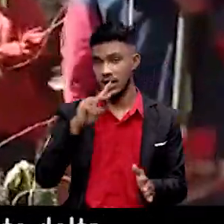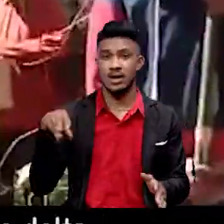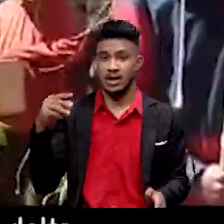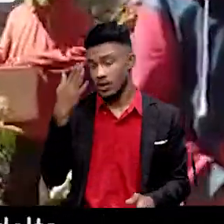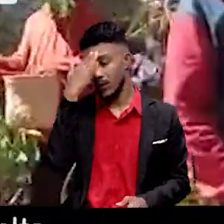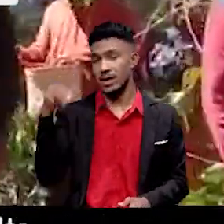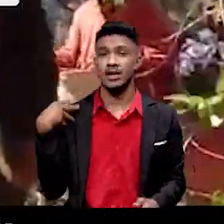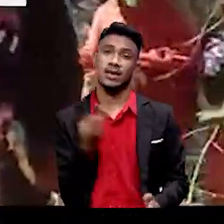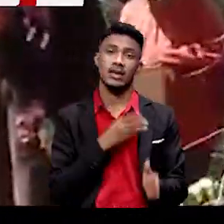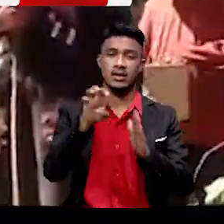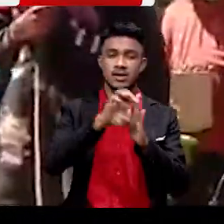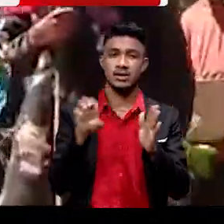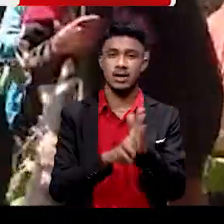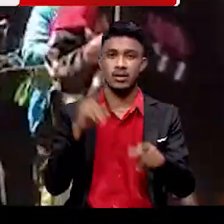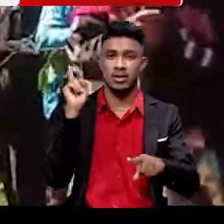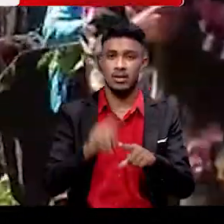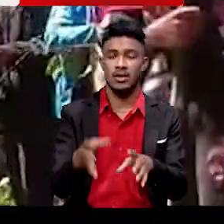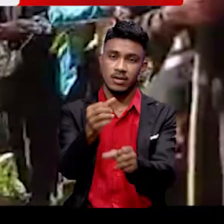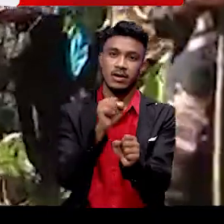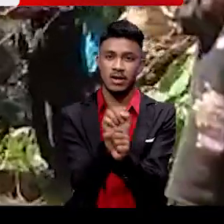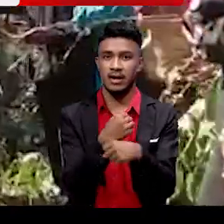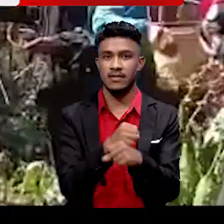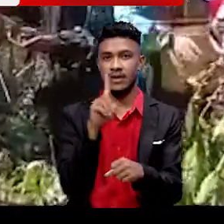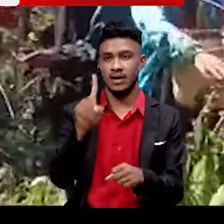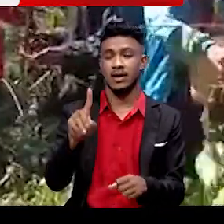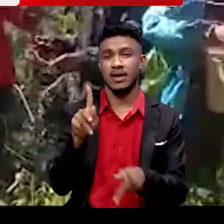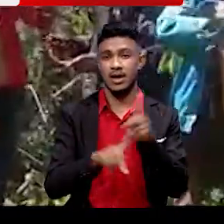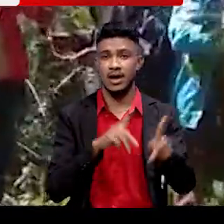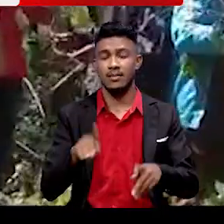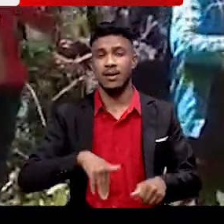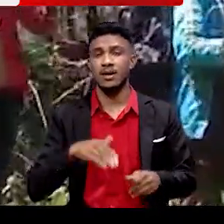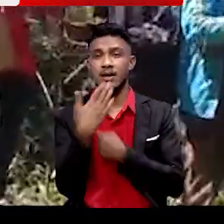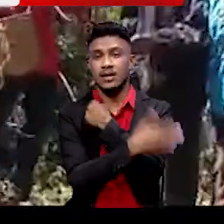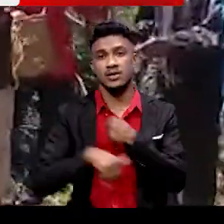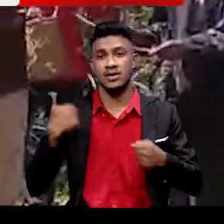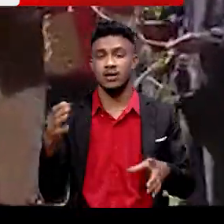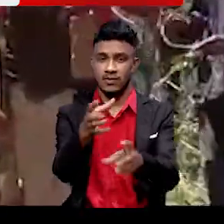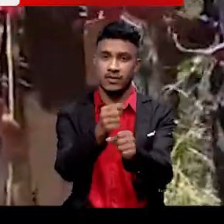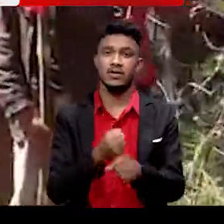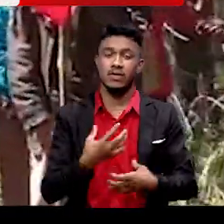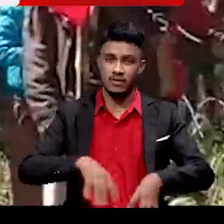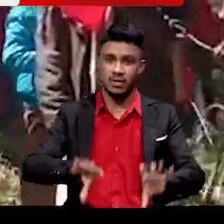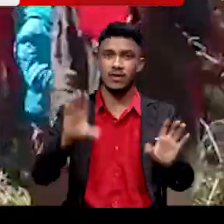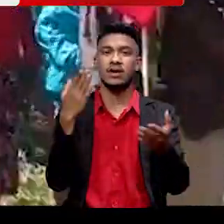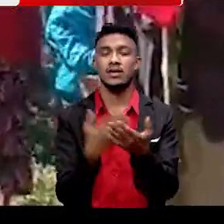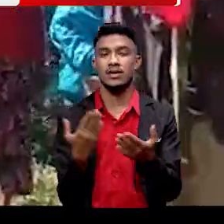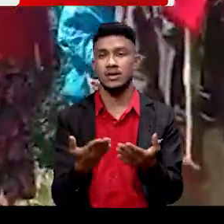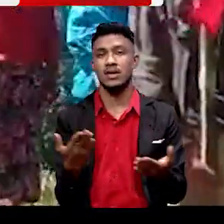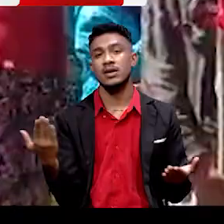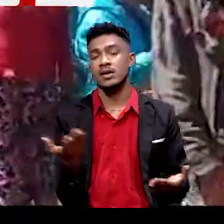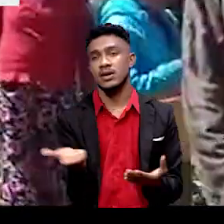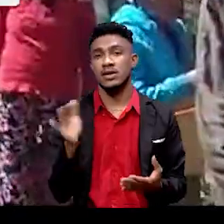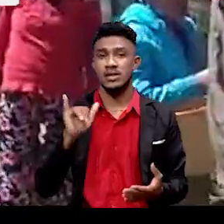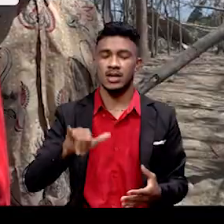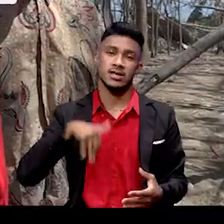estado. Lá bele, colheita tem café, né? Mas bem, é mais uma que tem que mais colheita fale. Fã, fale ali. E preço, né? Bota